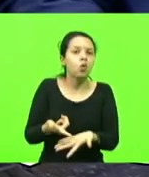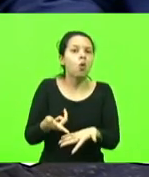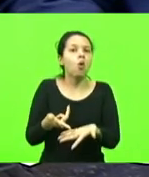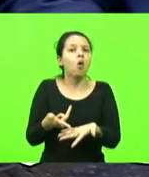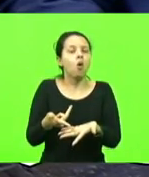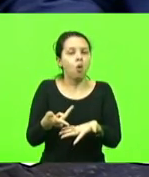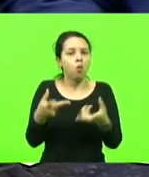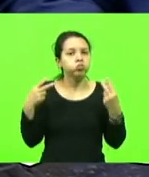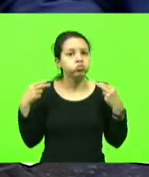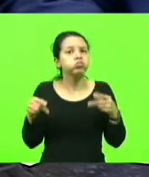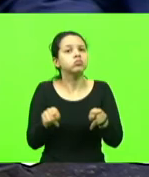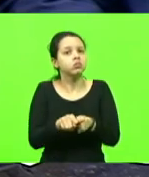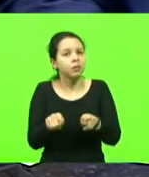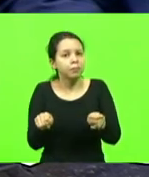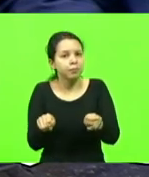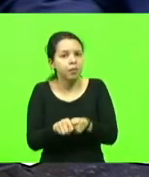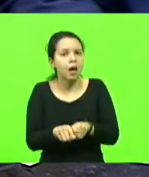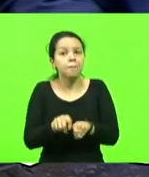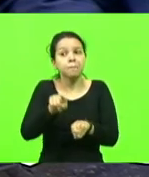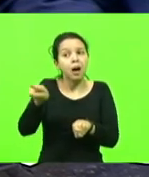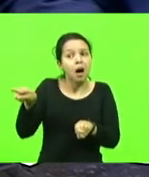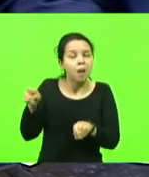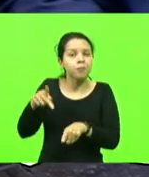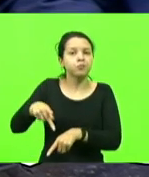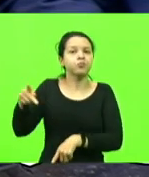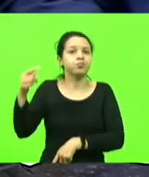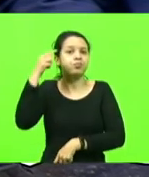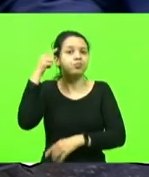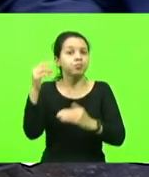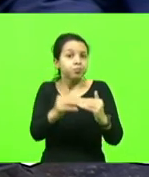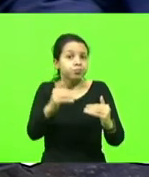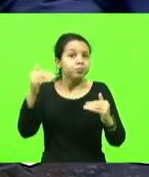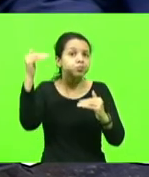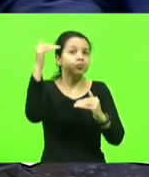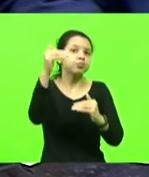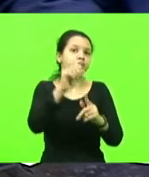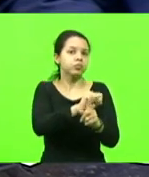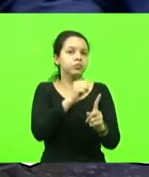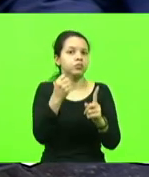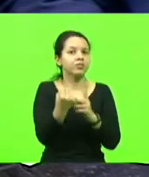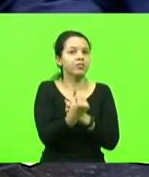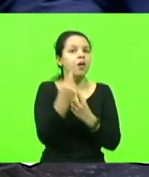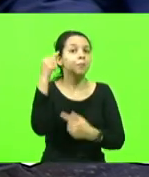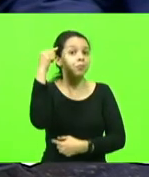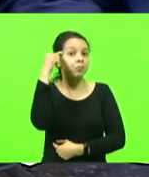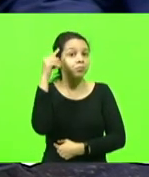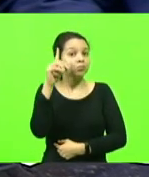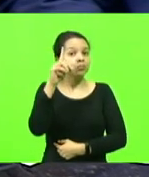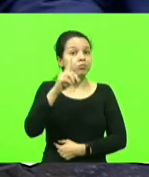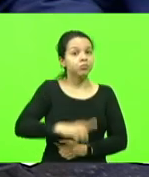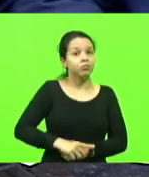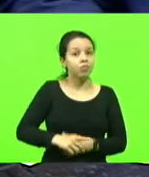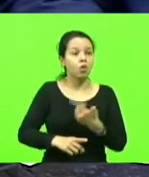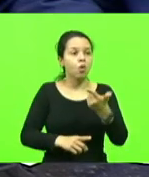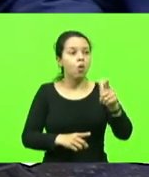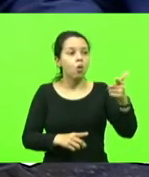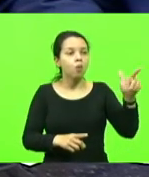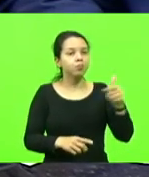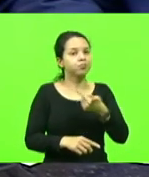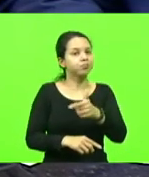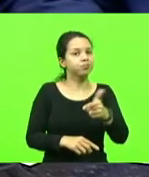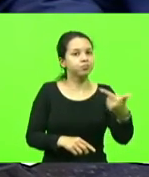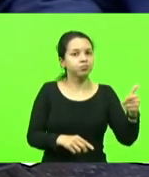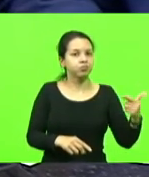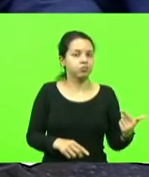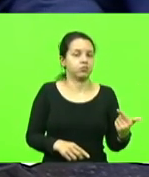acima de toda a sociedade, se acham detentores de um direito que ninguém mais tem. Isso não